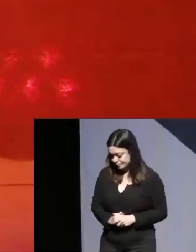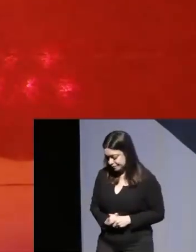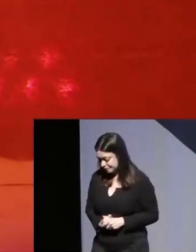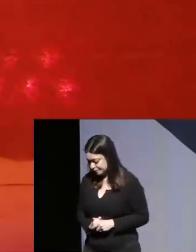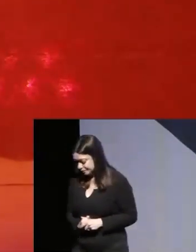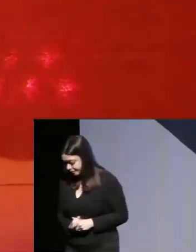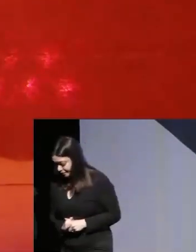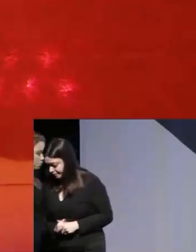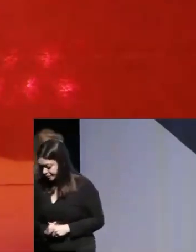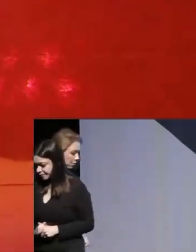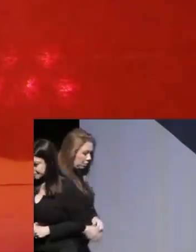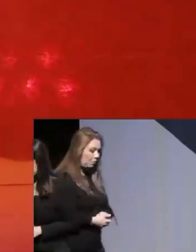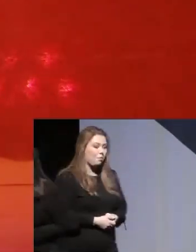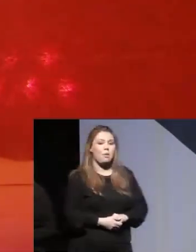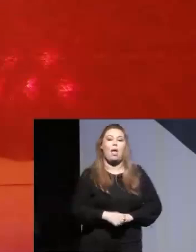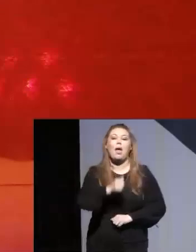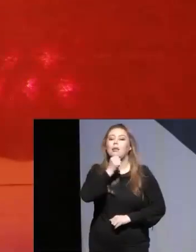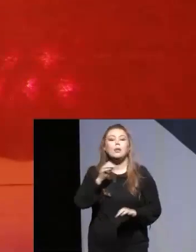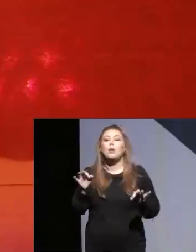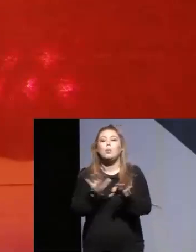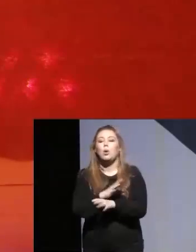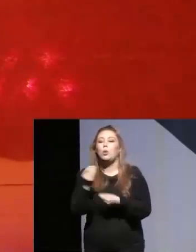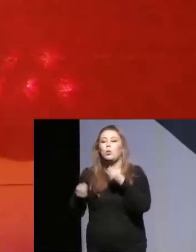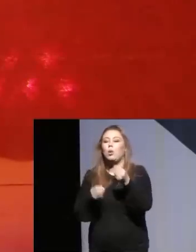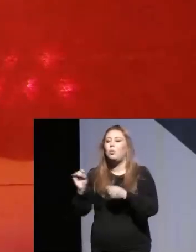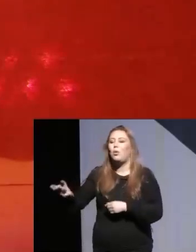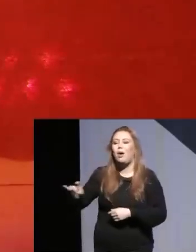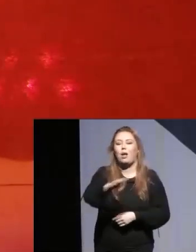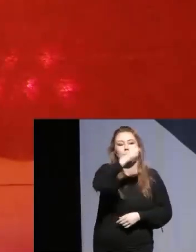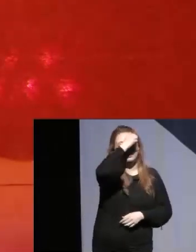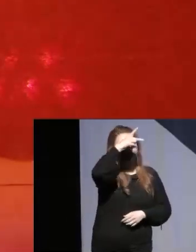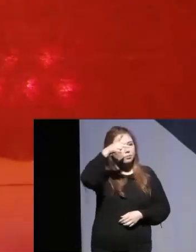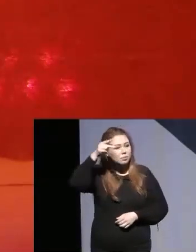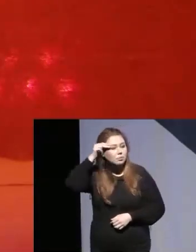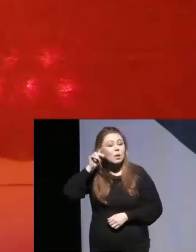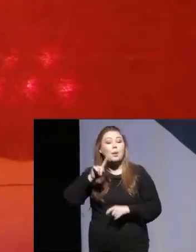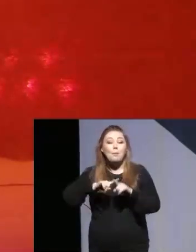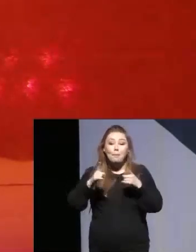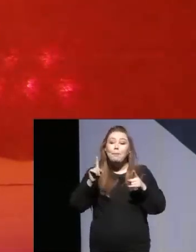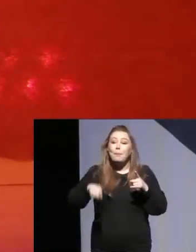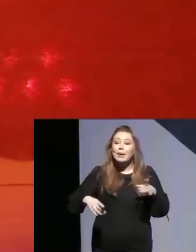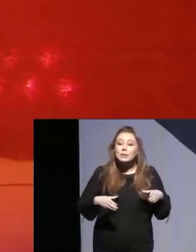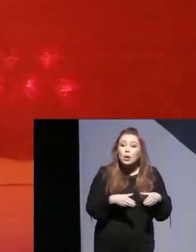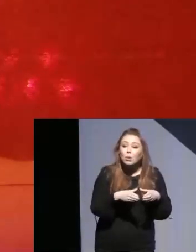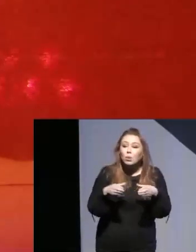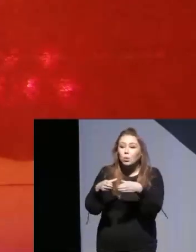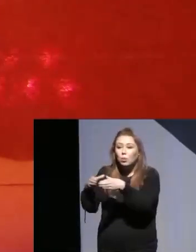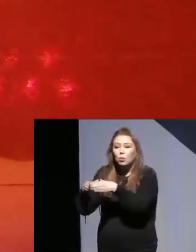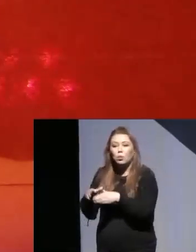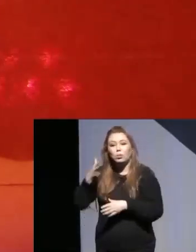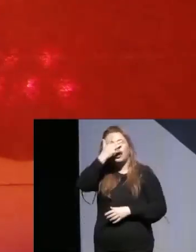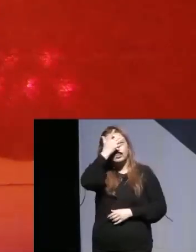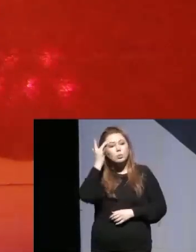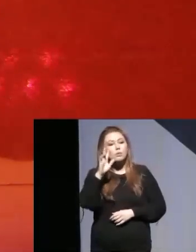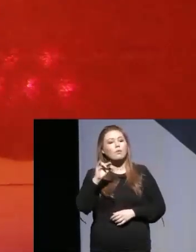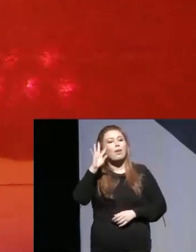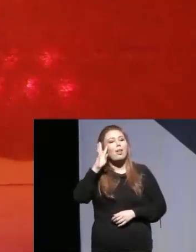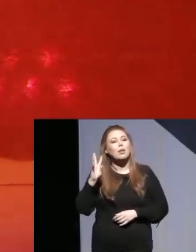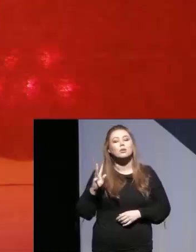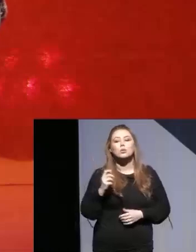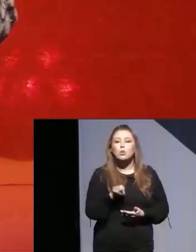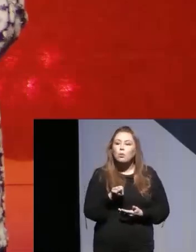como será a questão dos municípios. Mas é um comitê, é um grupo de pessoas que vai decidir